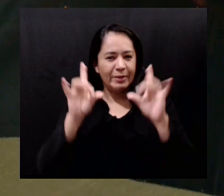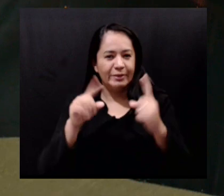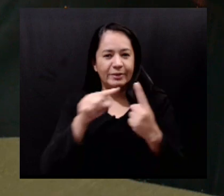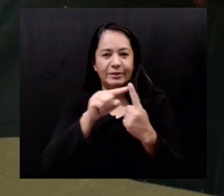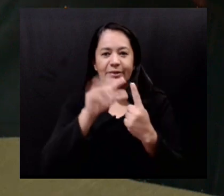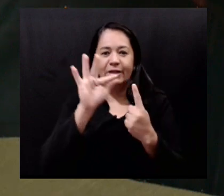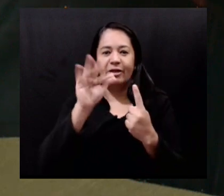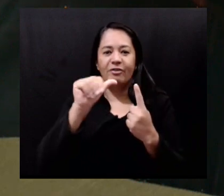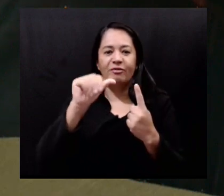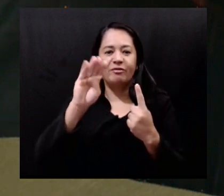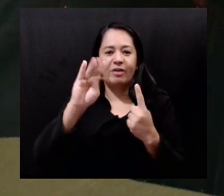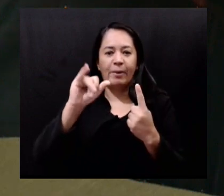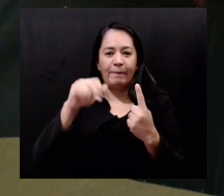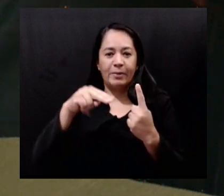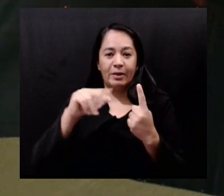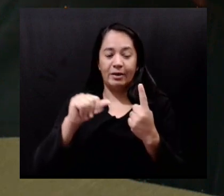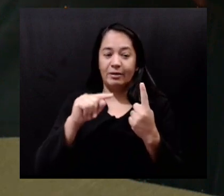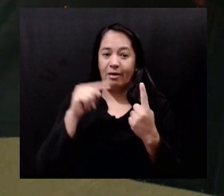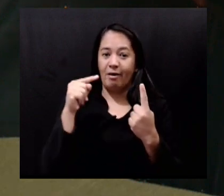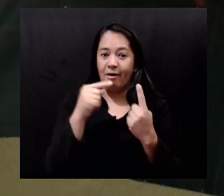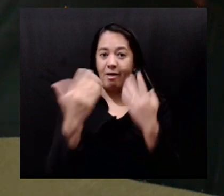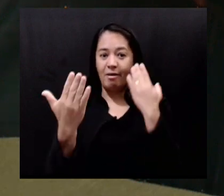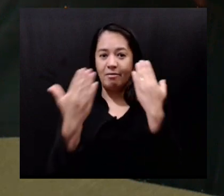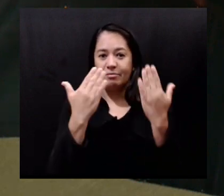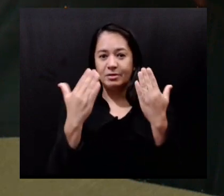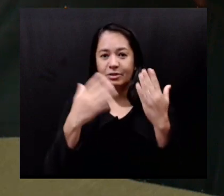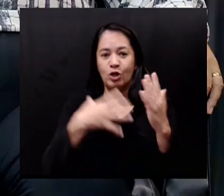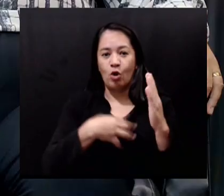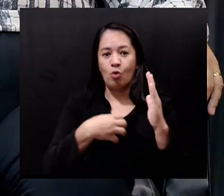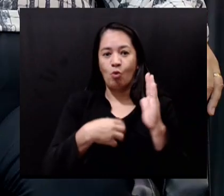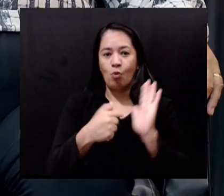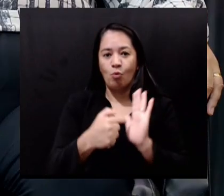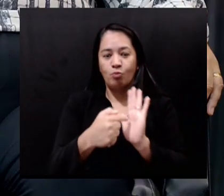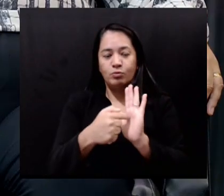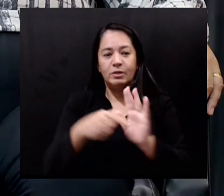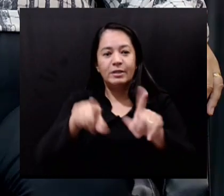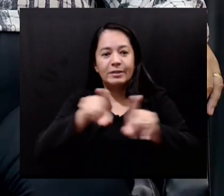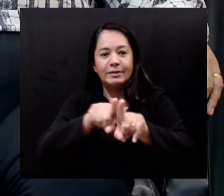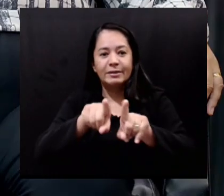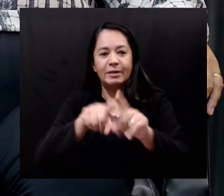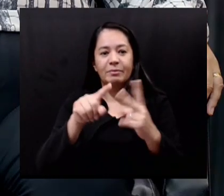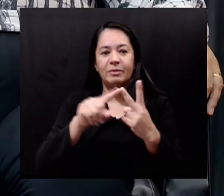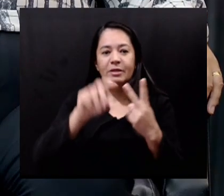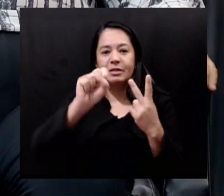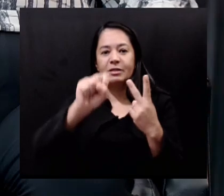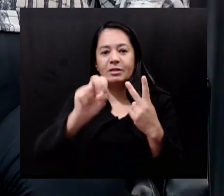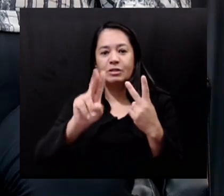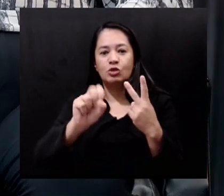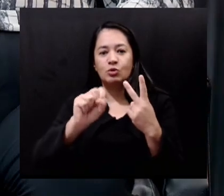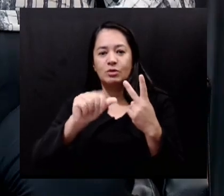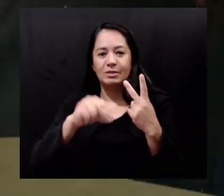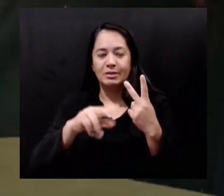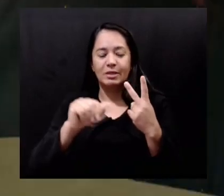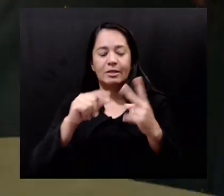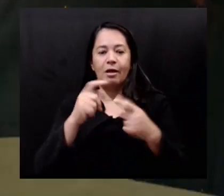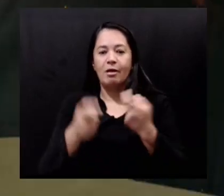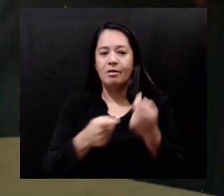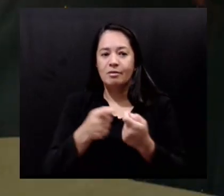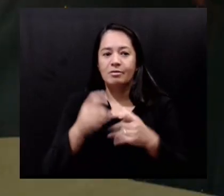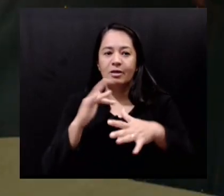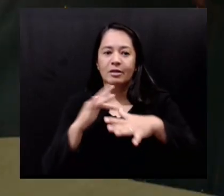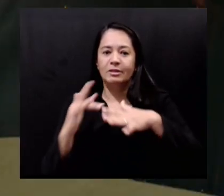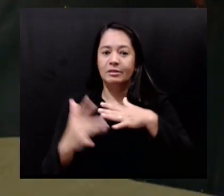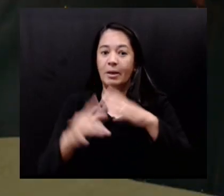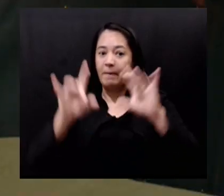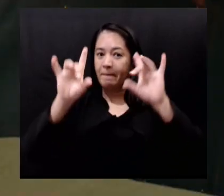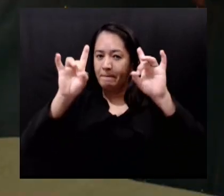ela é psicóloga clínica comportamental, e também a Suzana Reis Rocha, ela é gestora de redes sociais e é especialista em